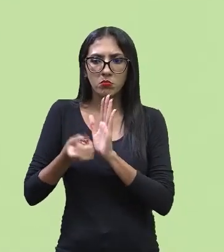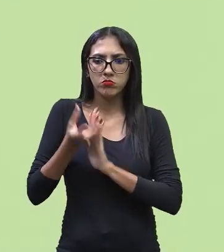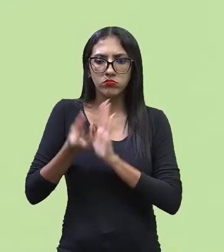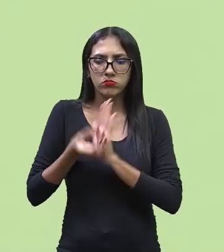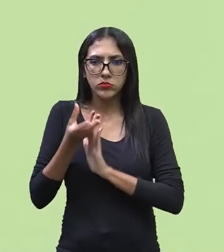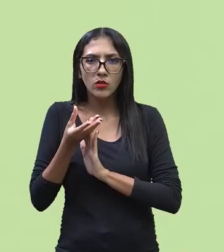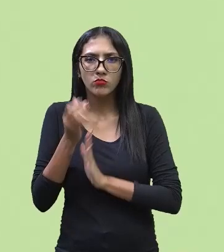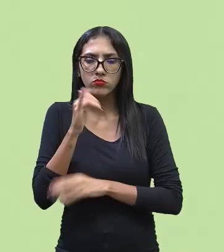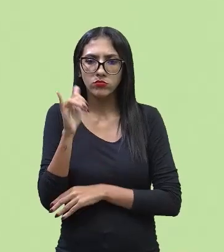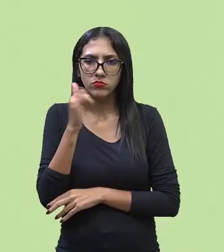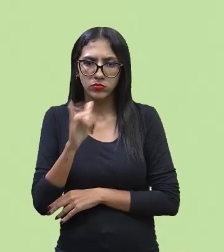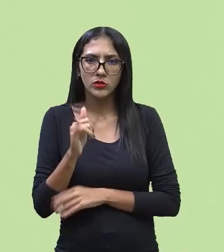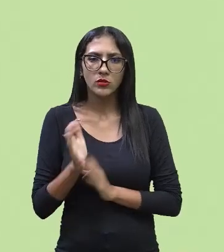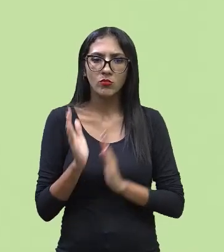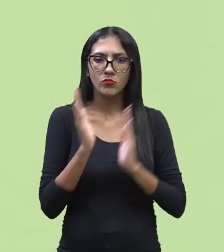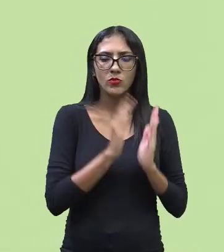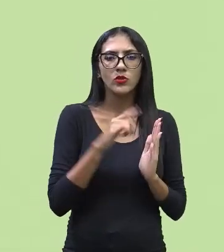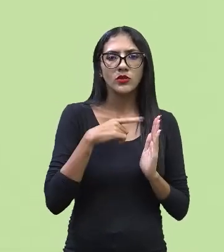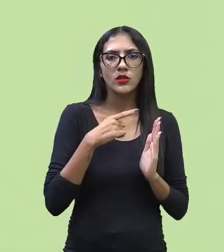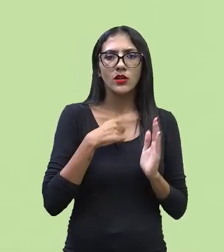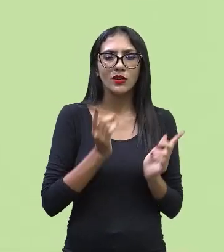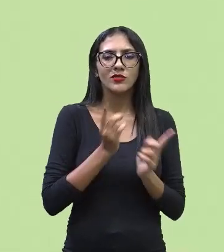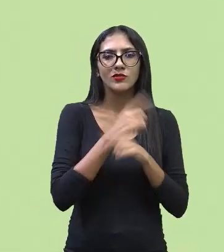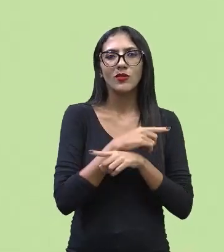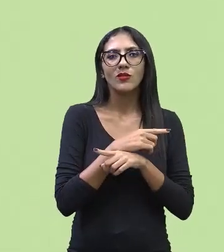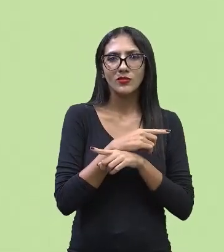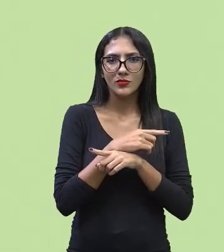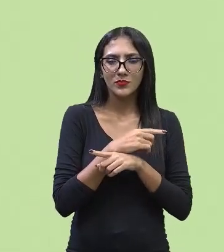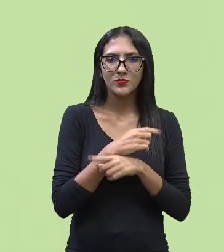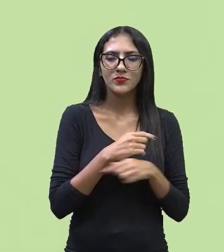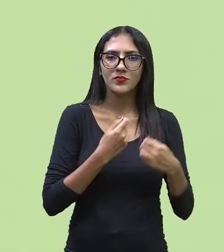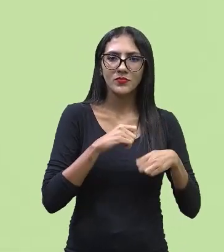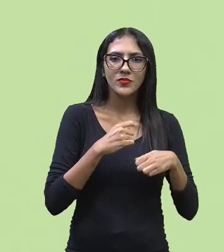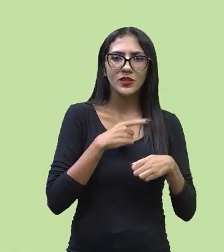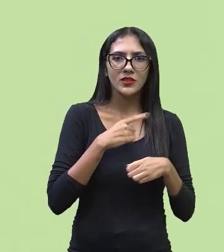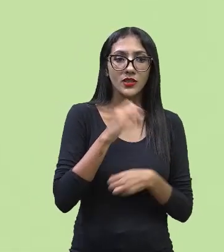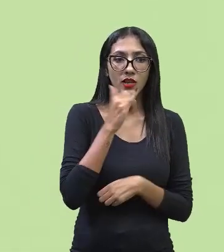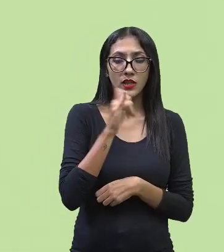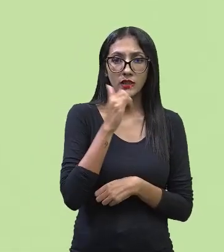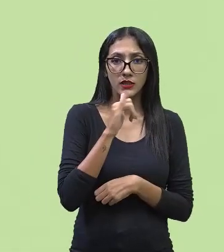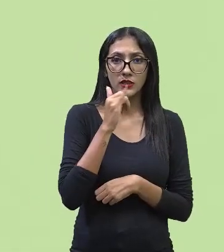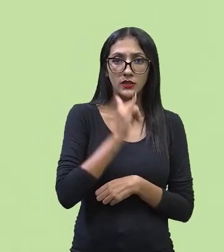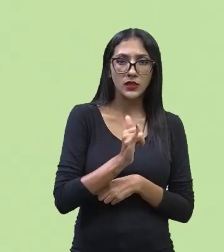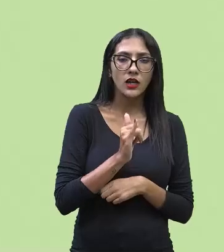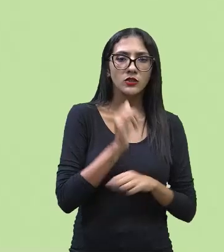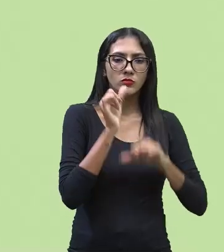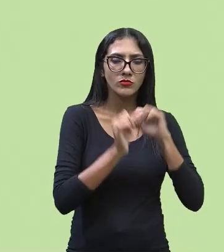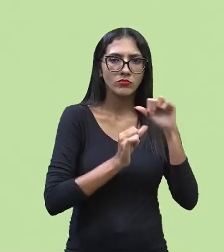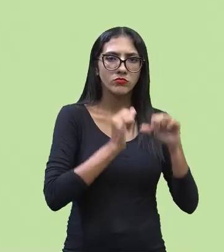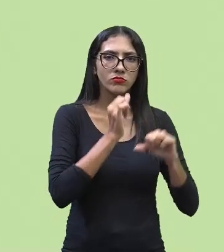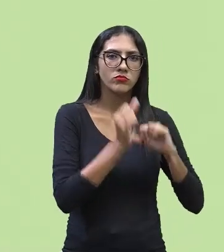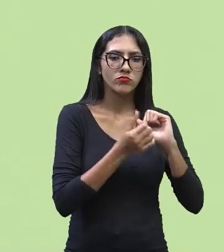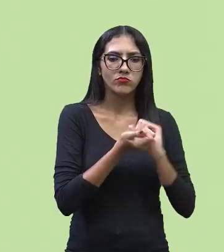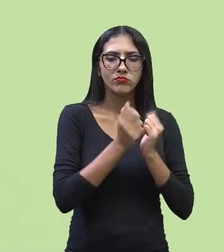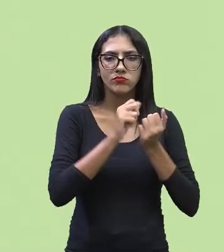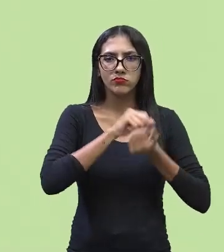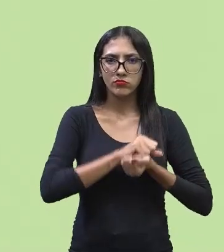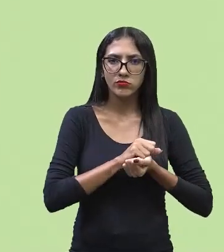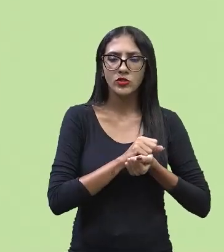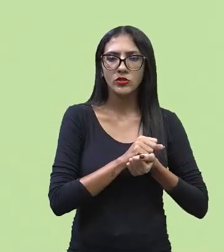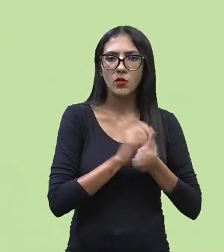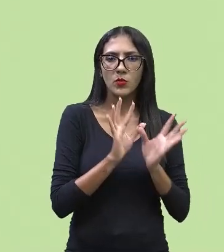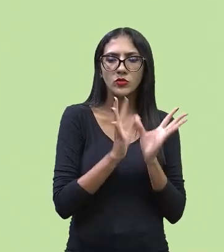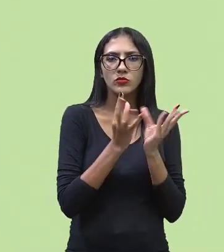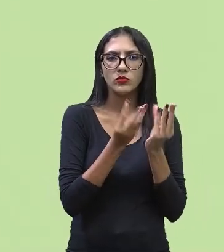corrente elétrica, a eletrólise é o processo inverso. É necessário a corrente elétrica para que uma reação química aconteça,